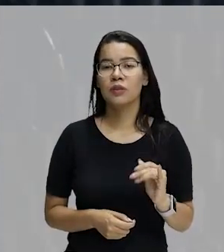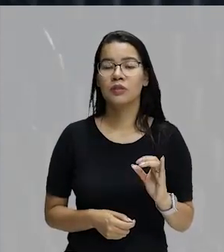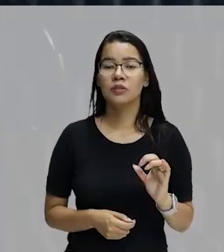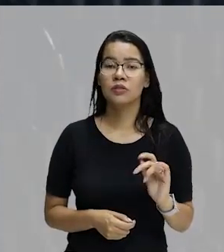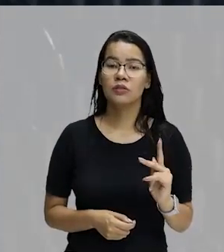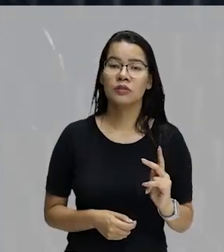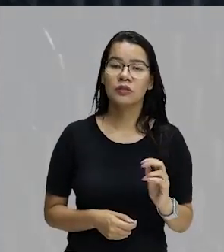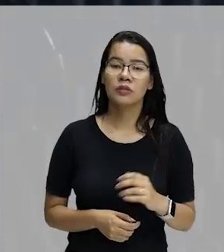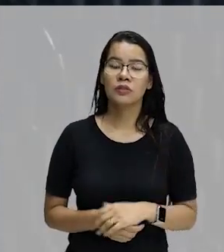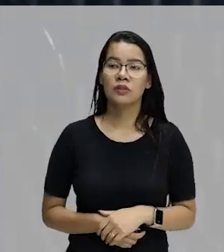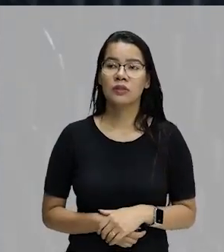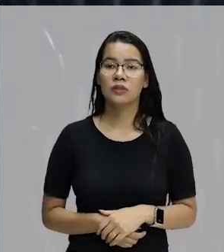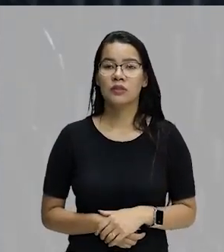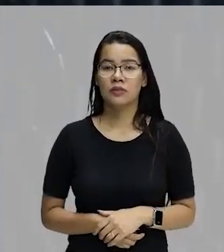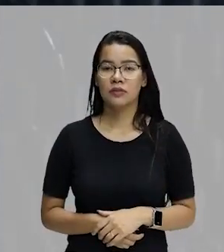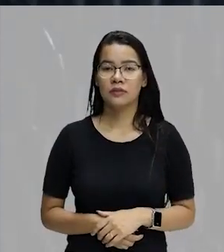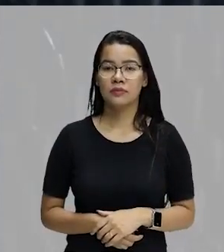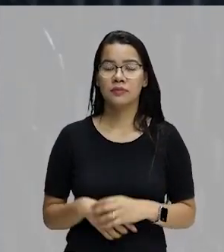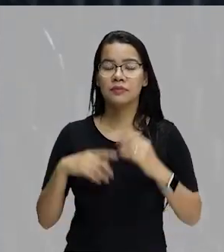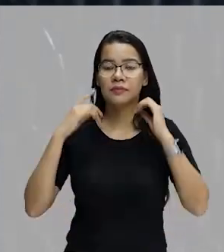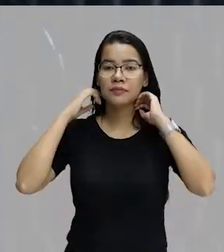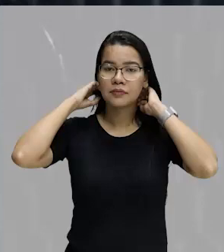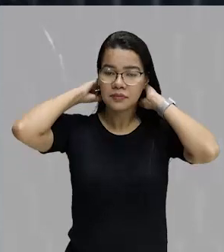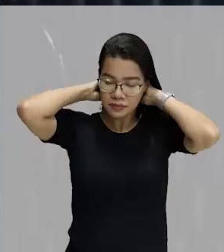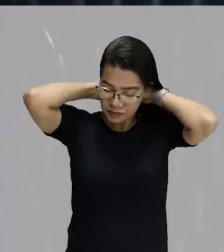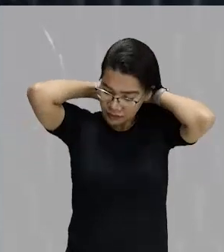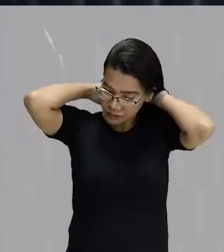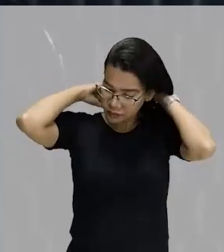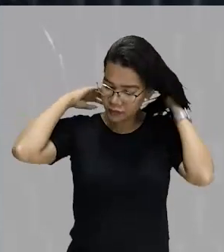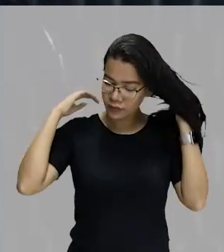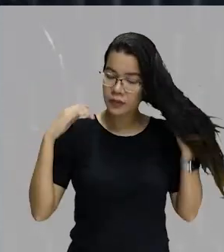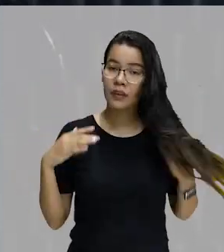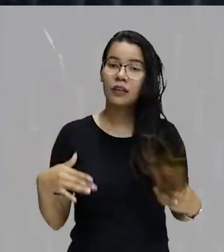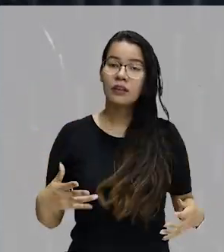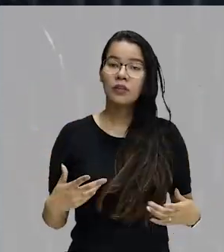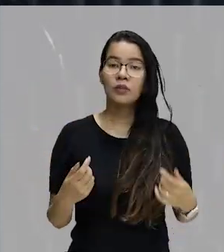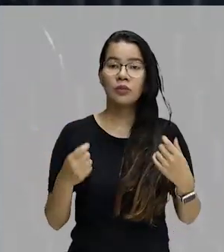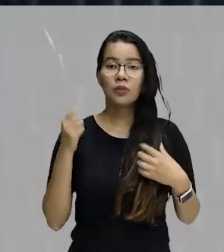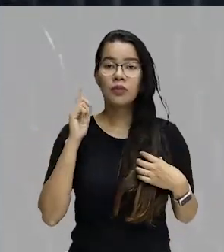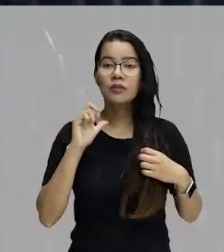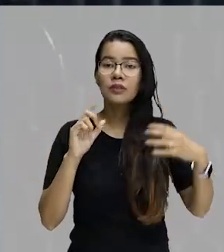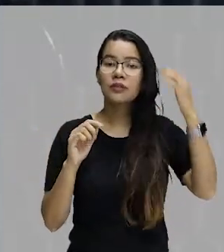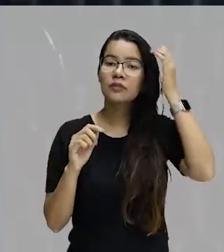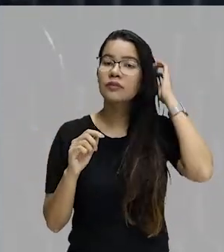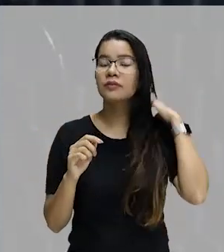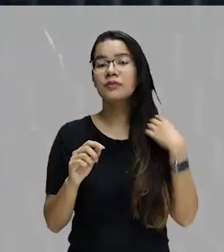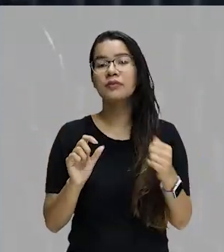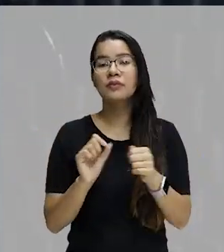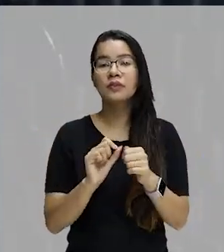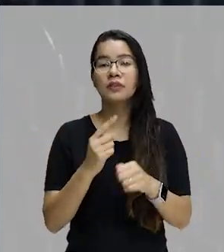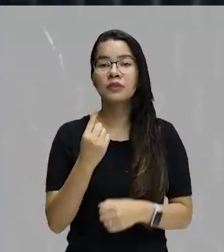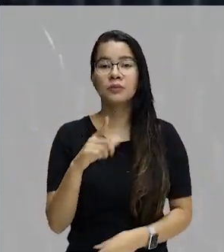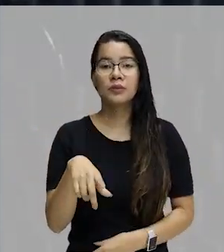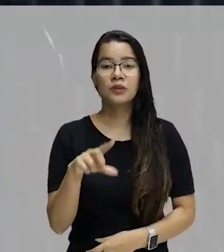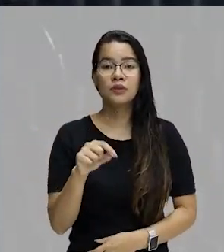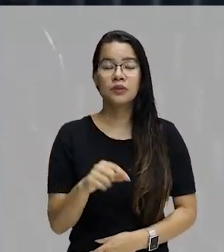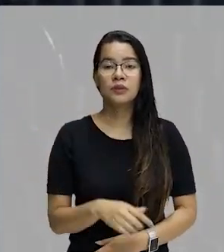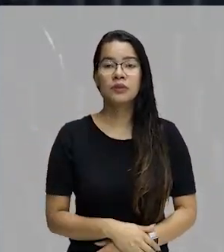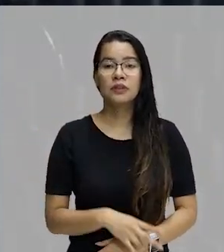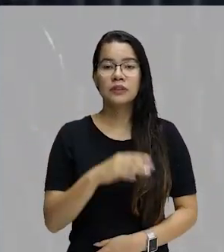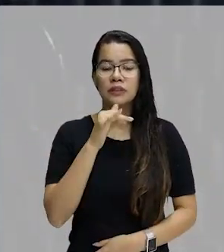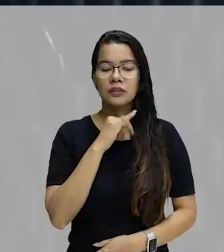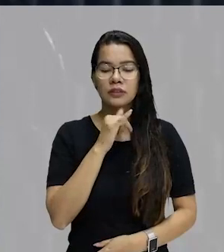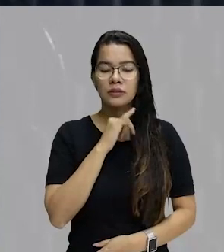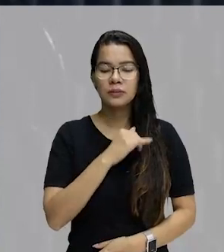qual é o seu nome? É Mary ou Jane? Então, aí eu consigo fazer uma escolha. Então, nesse sentido, você usa which.